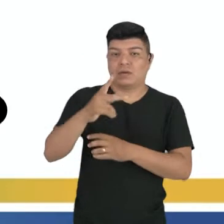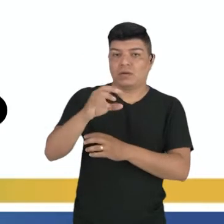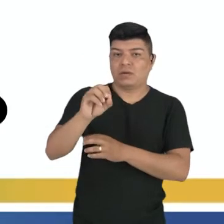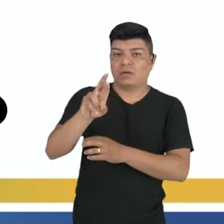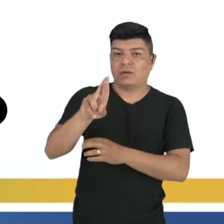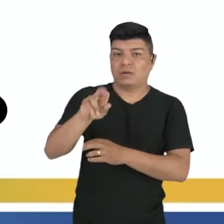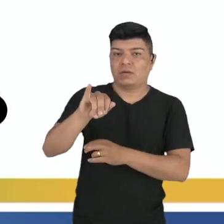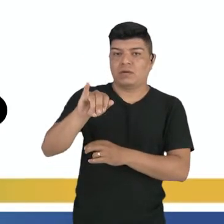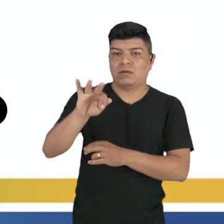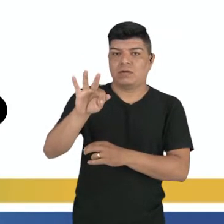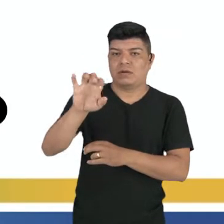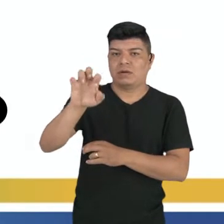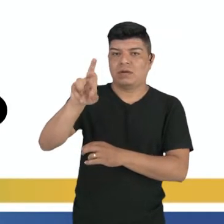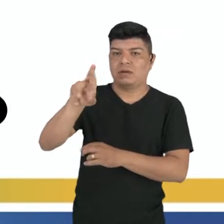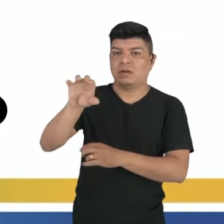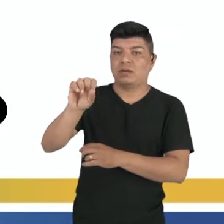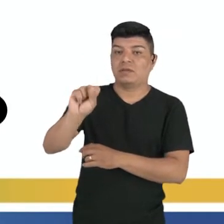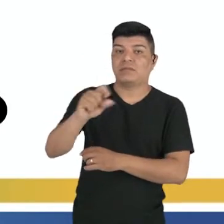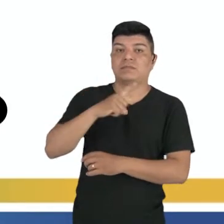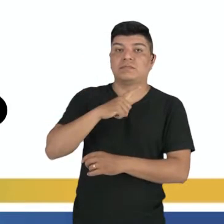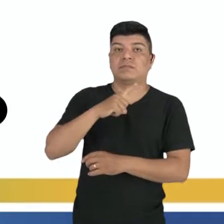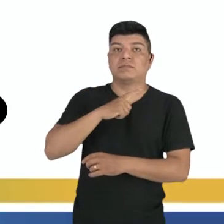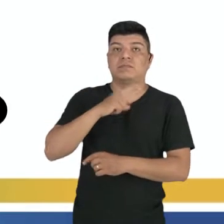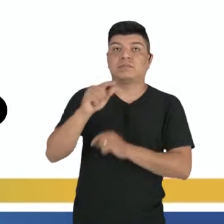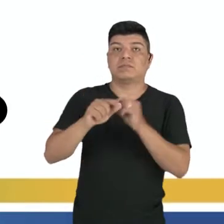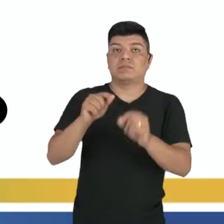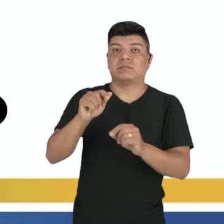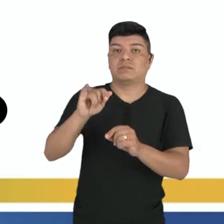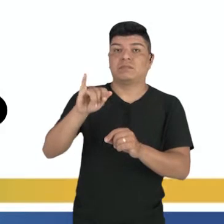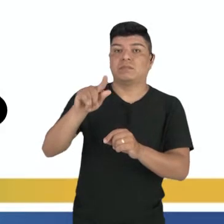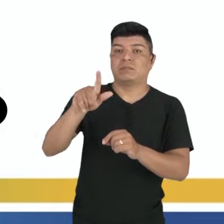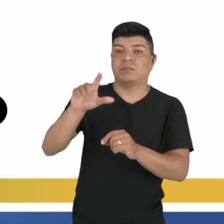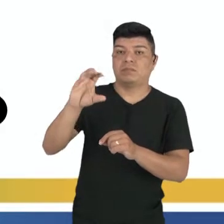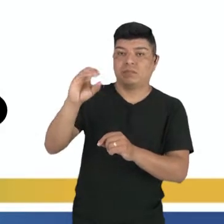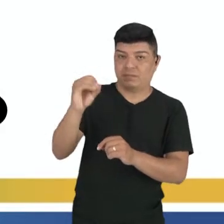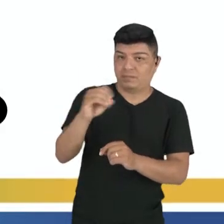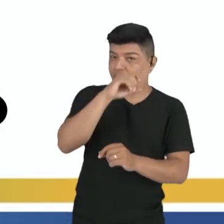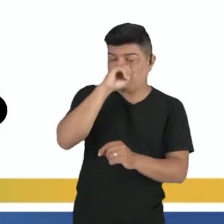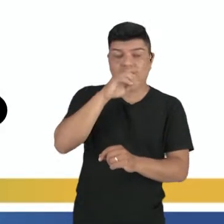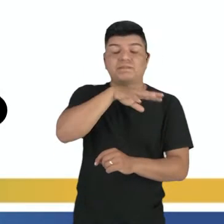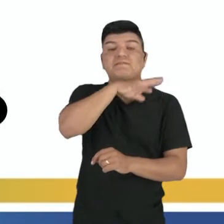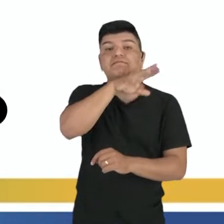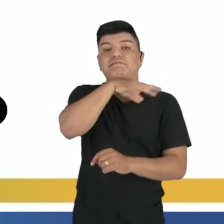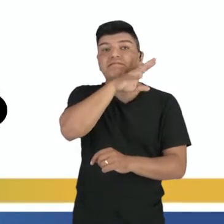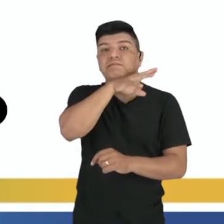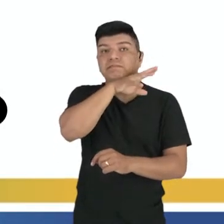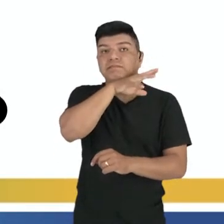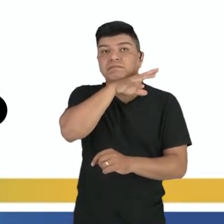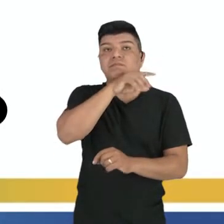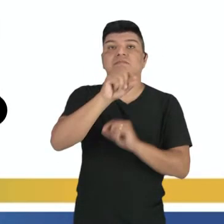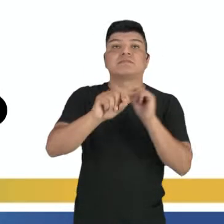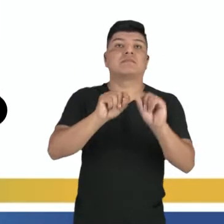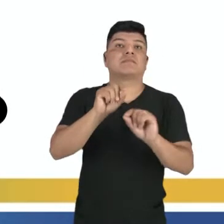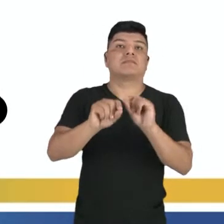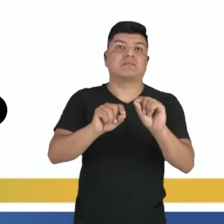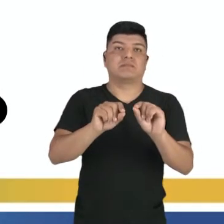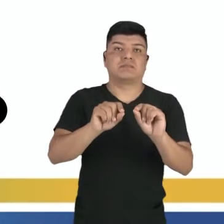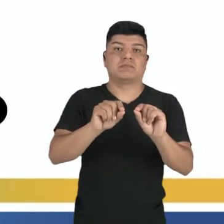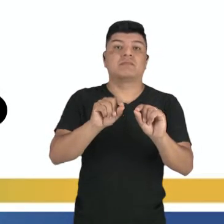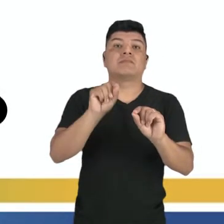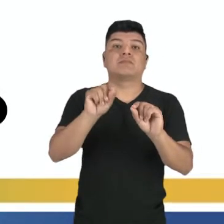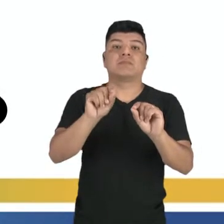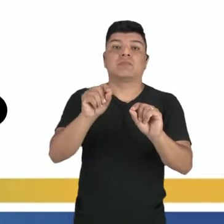poríferos, eles são animais que pertencem aí ao filo Porífera, são animais invertebrados e